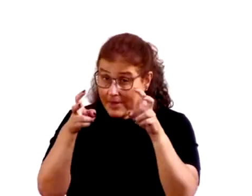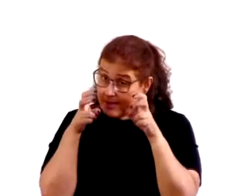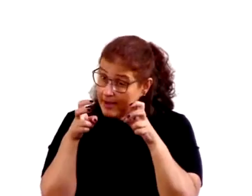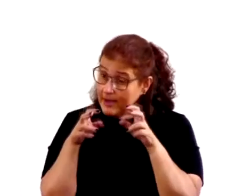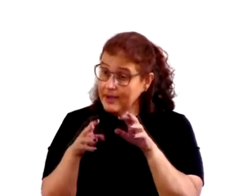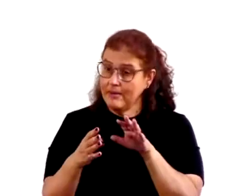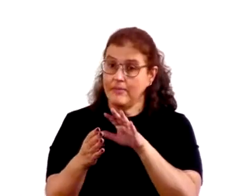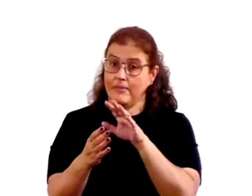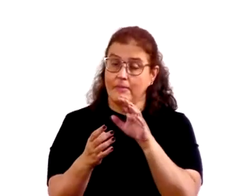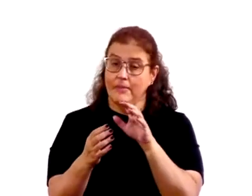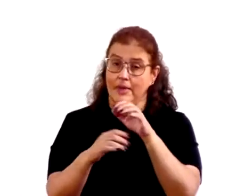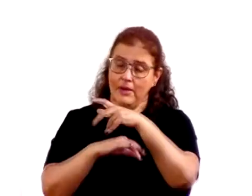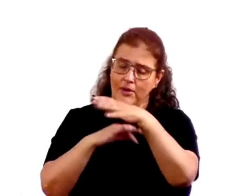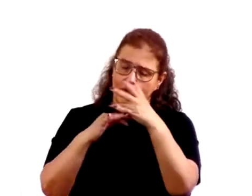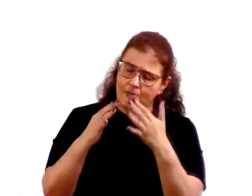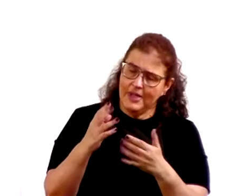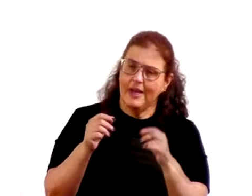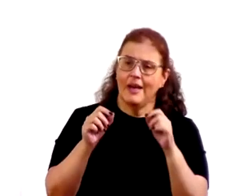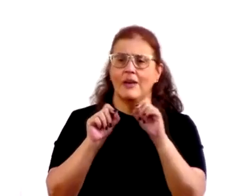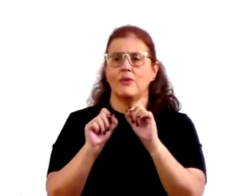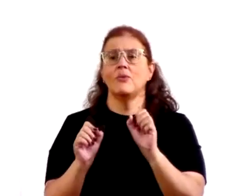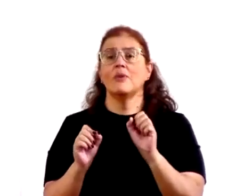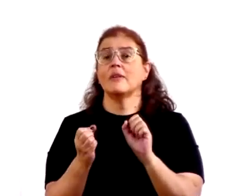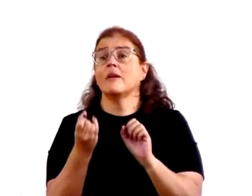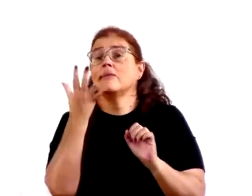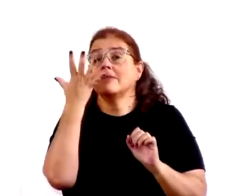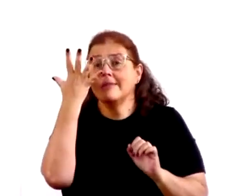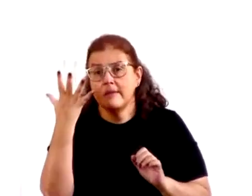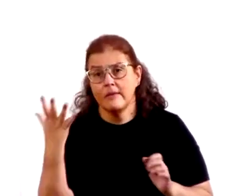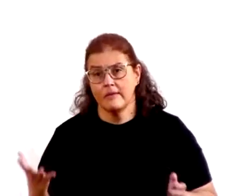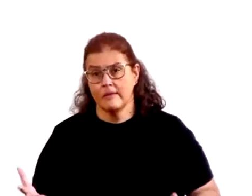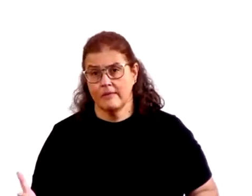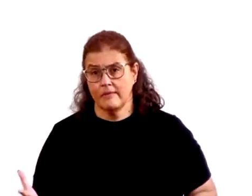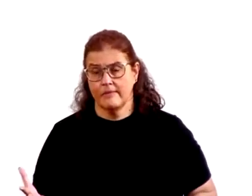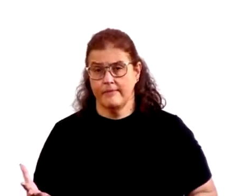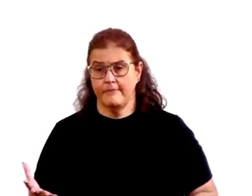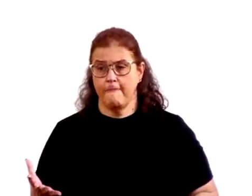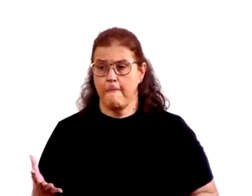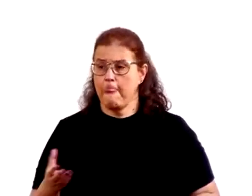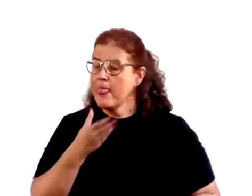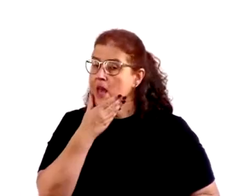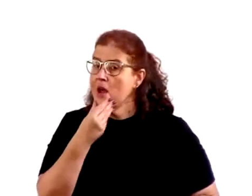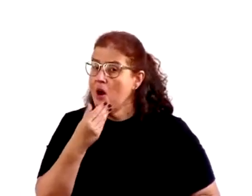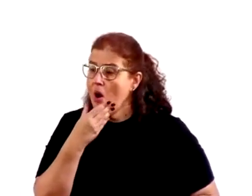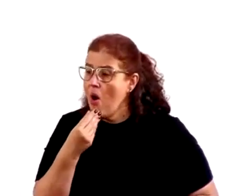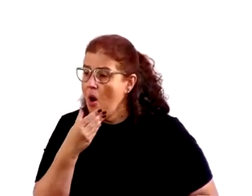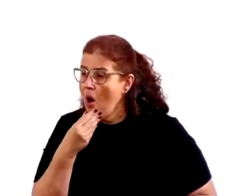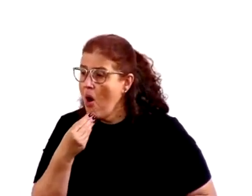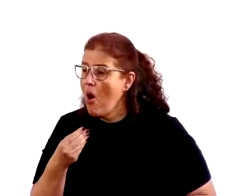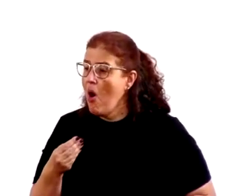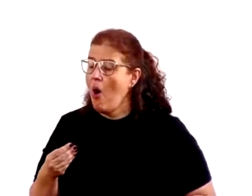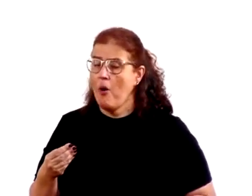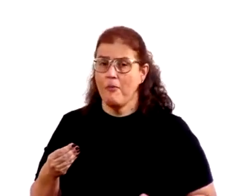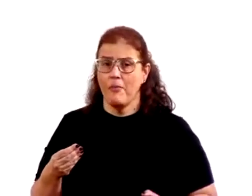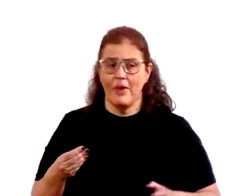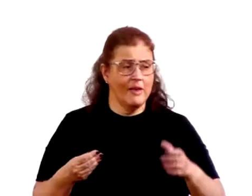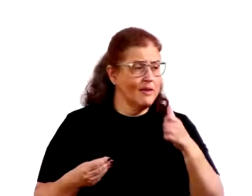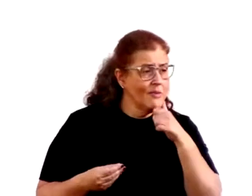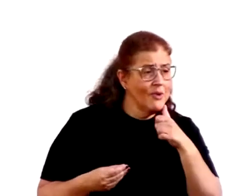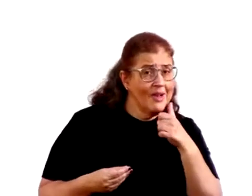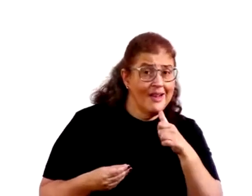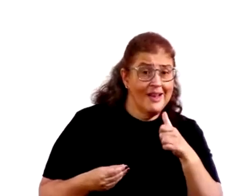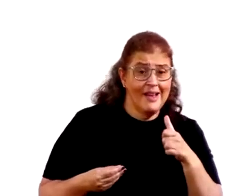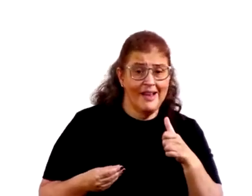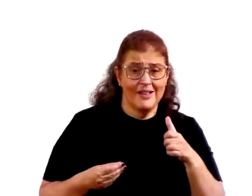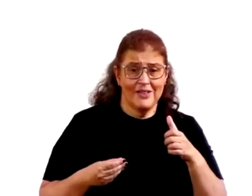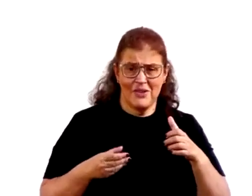levantai-vos, ó portas, portais, homens e mulheres, tirai as coroas de suas